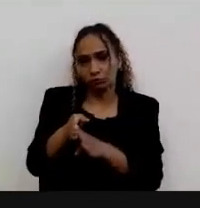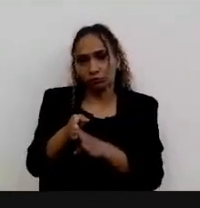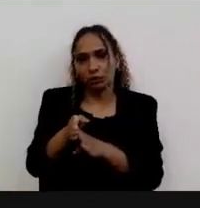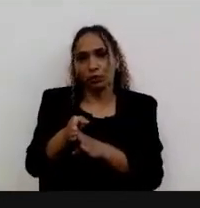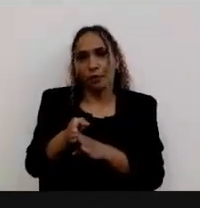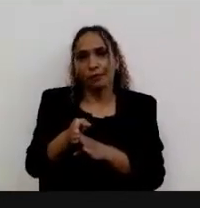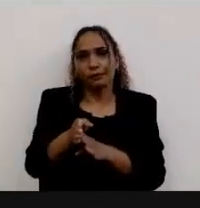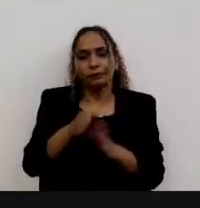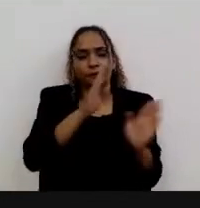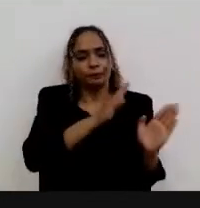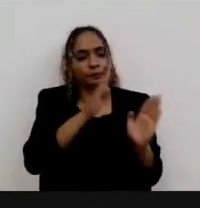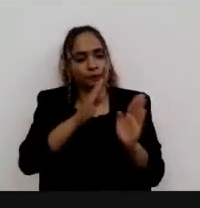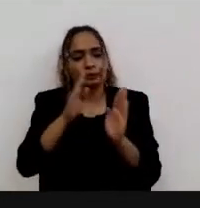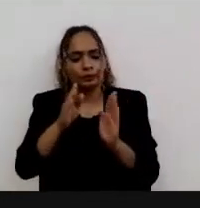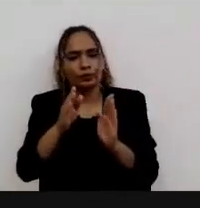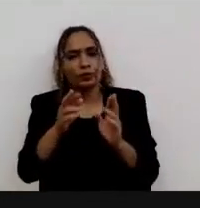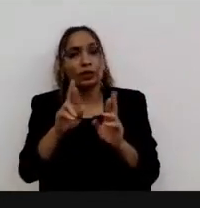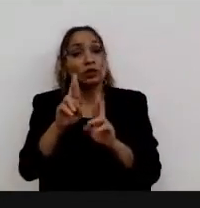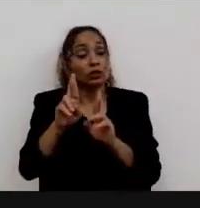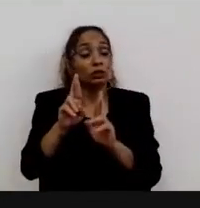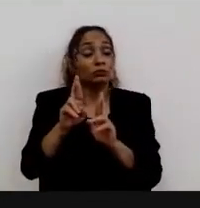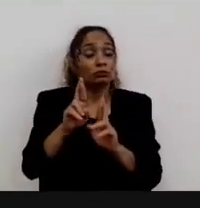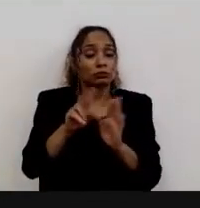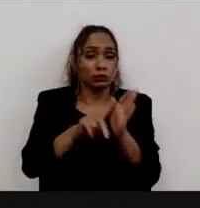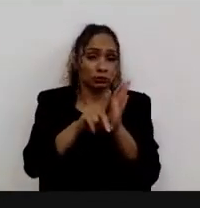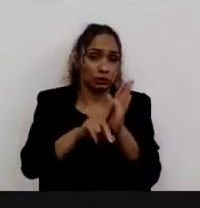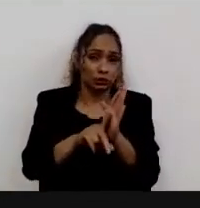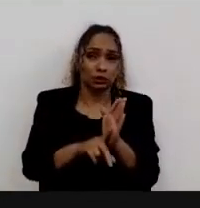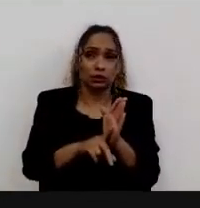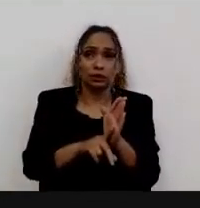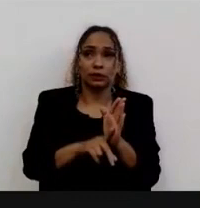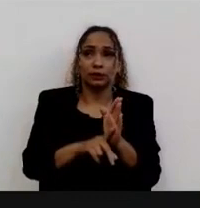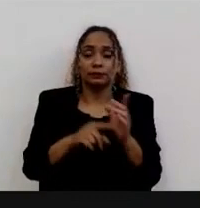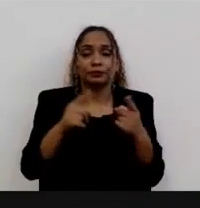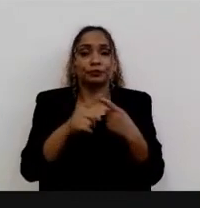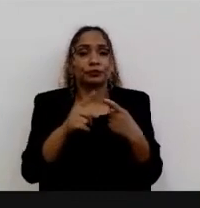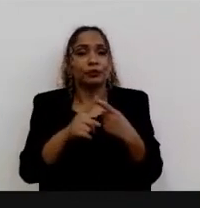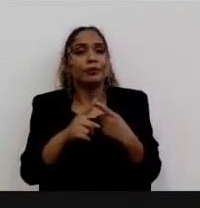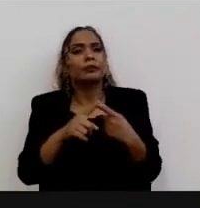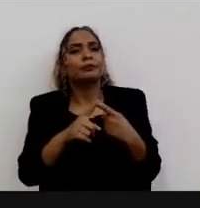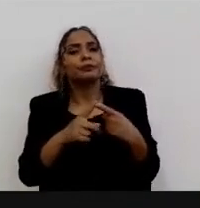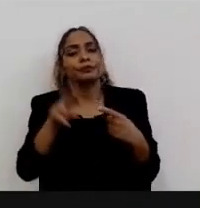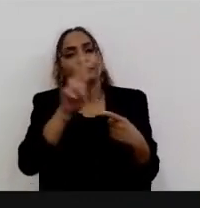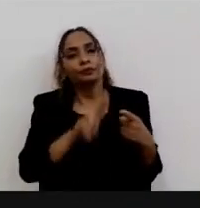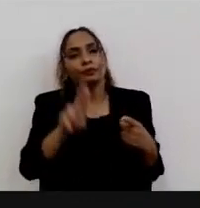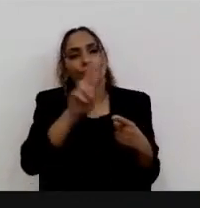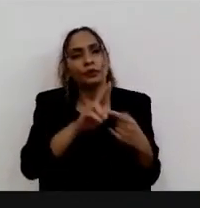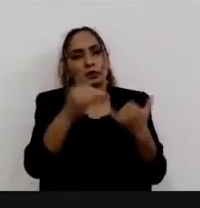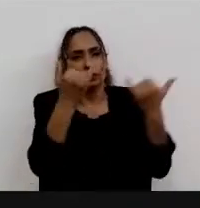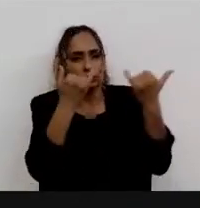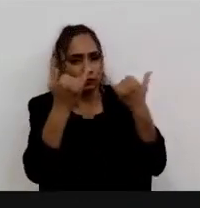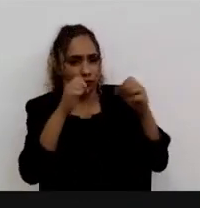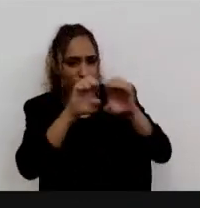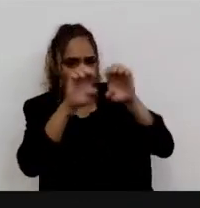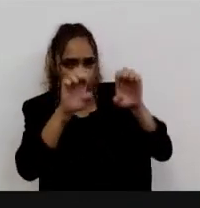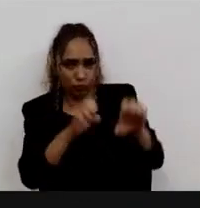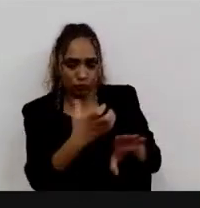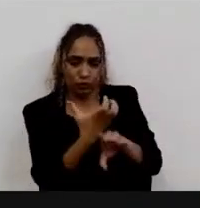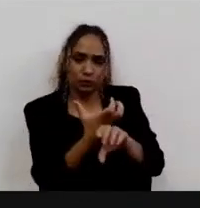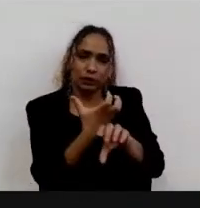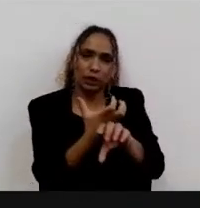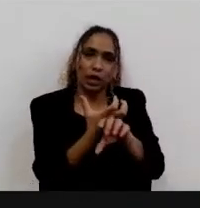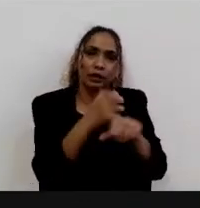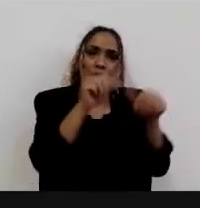próximos passos que a gente prevê utilizar nessa pesquisa. O primeiro, além de utilizar aqueles dados estruturados das